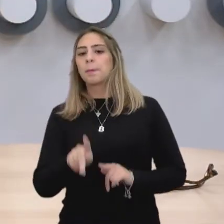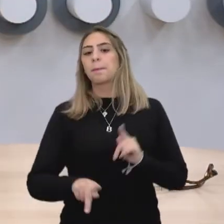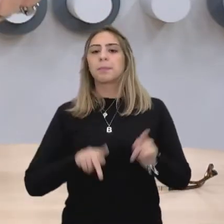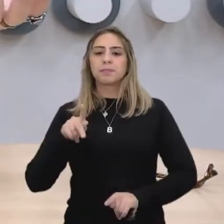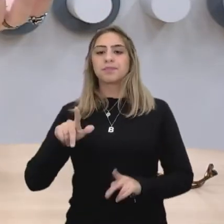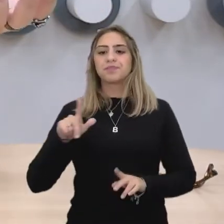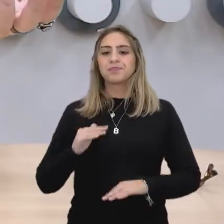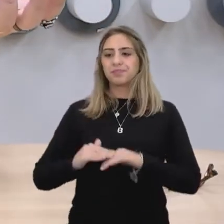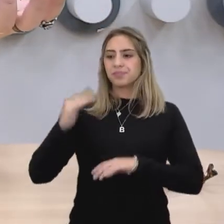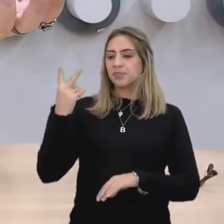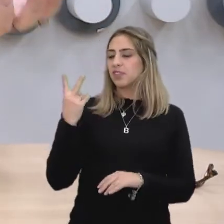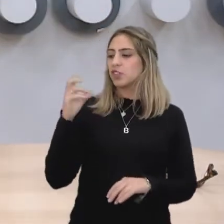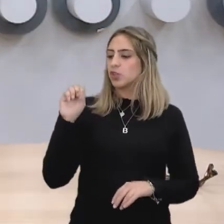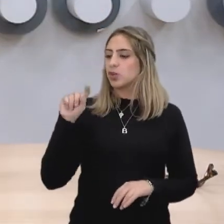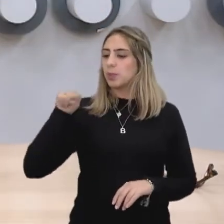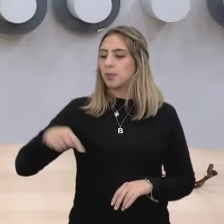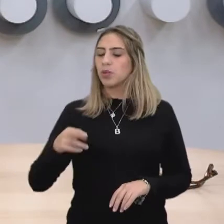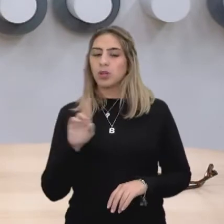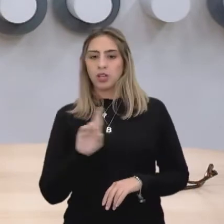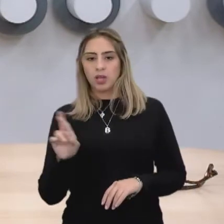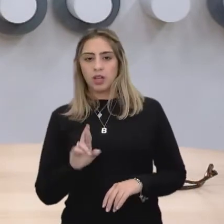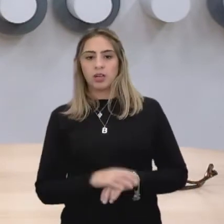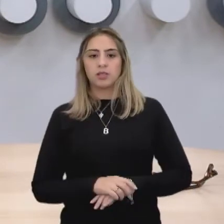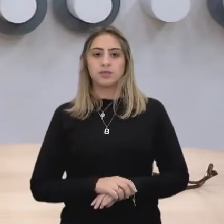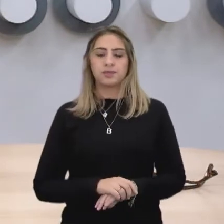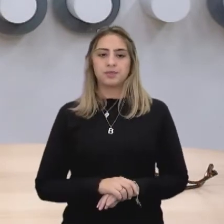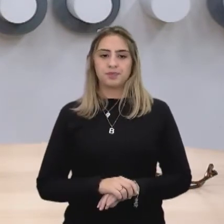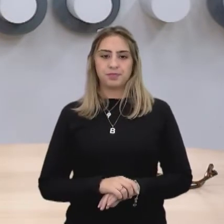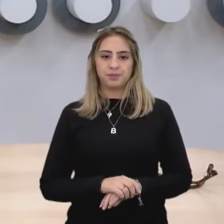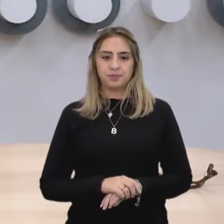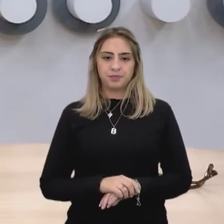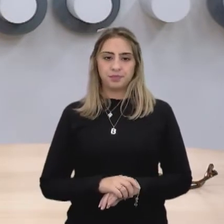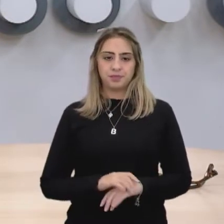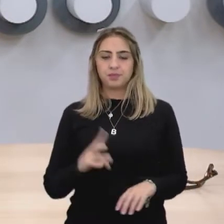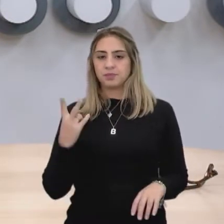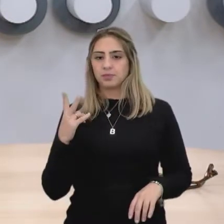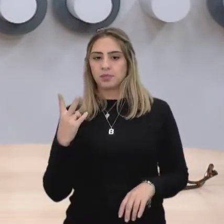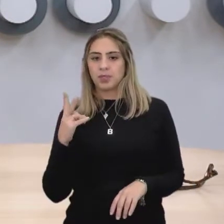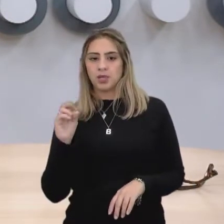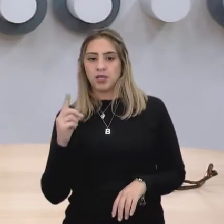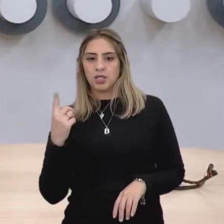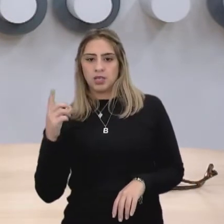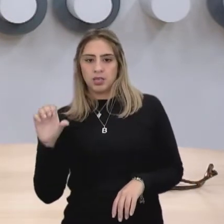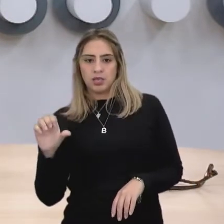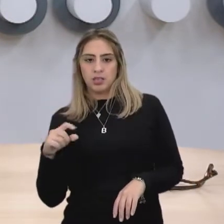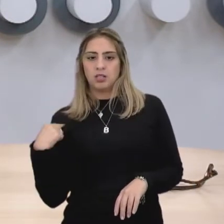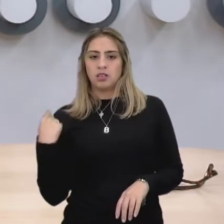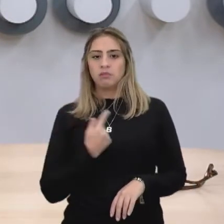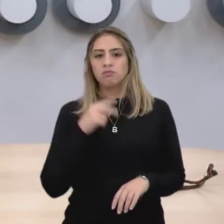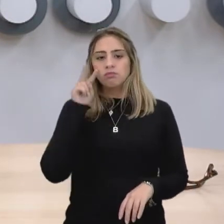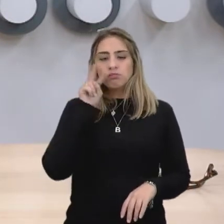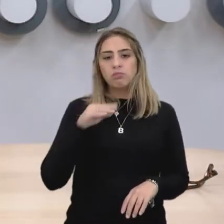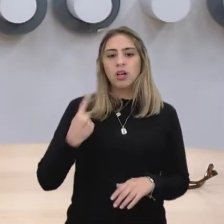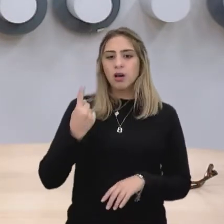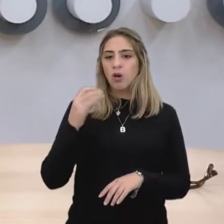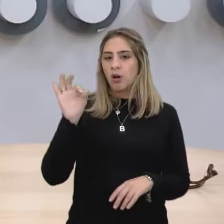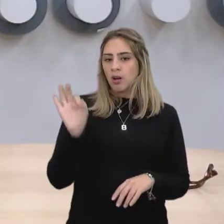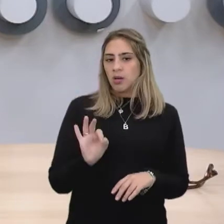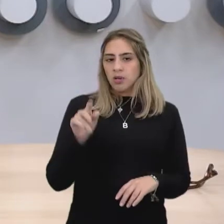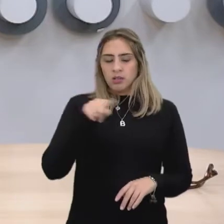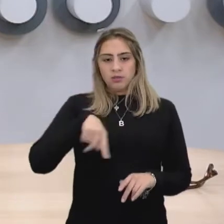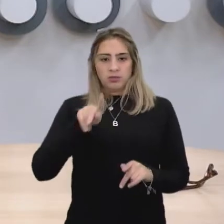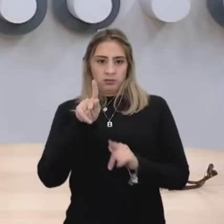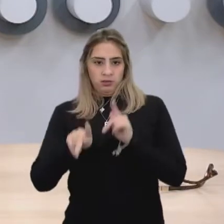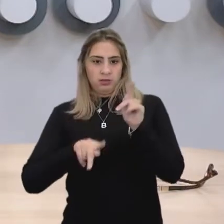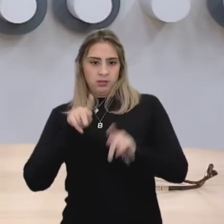acima de R$ 28 mil, dados do PNAD de 2019, aí a gente observa que 1% da